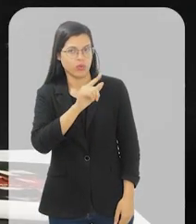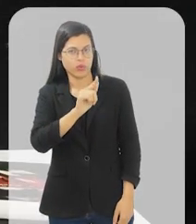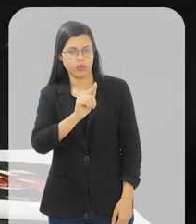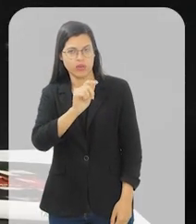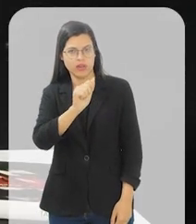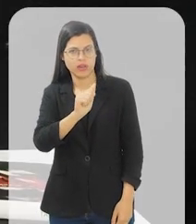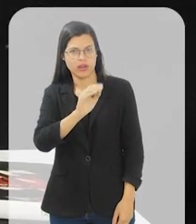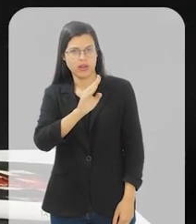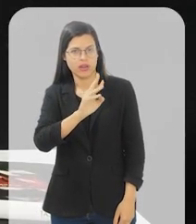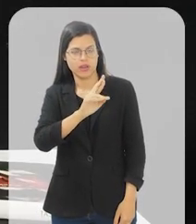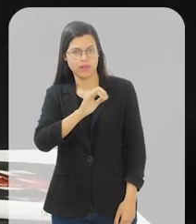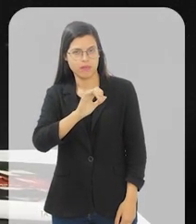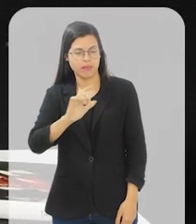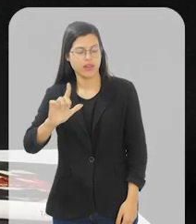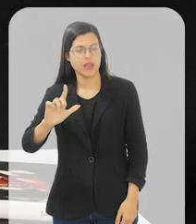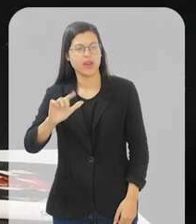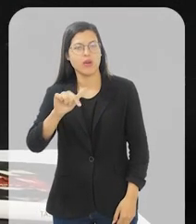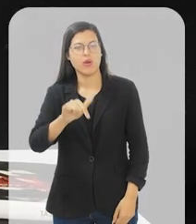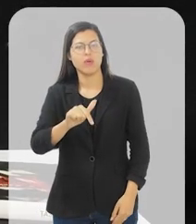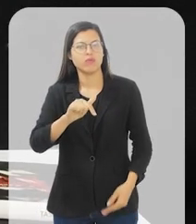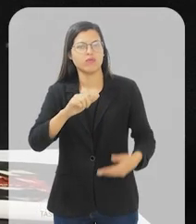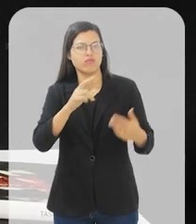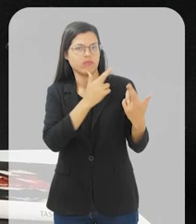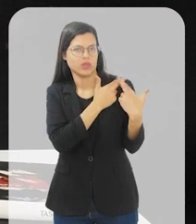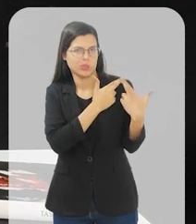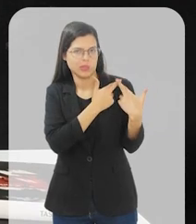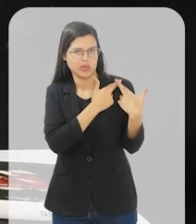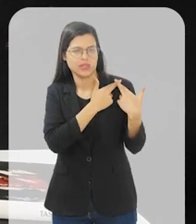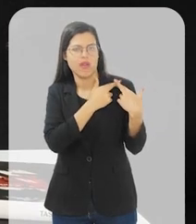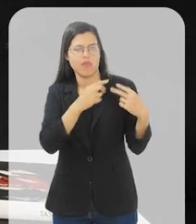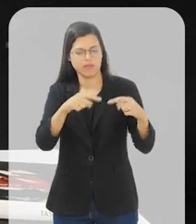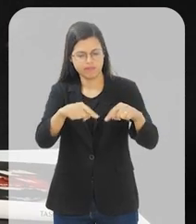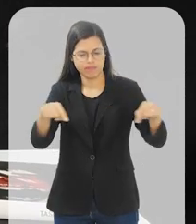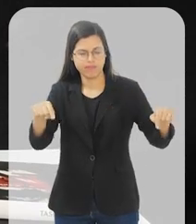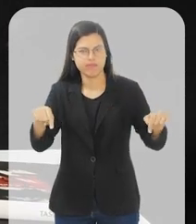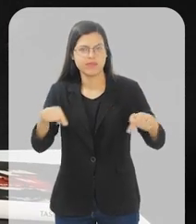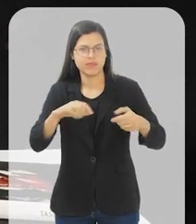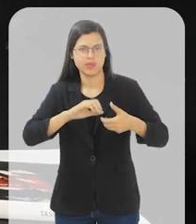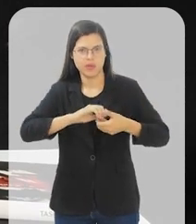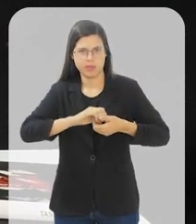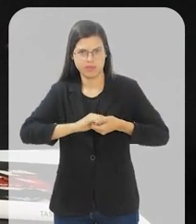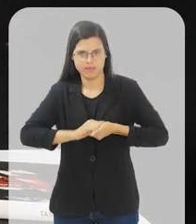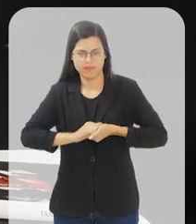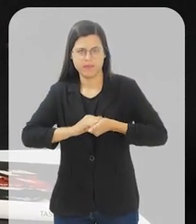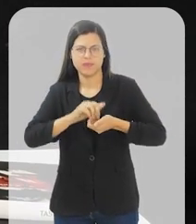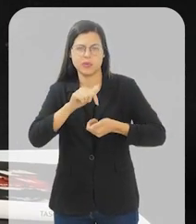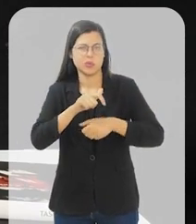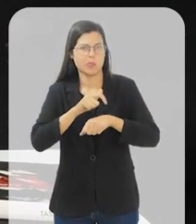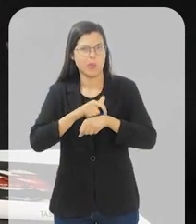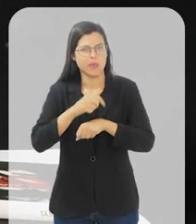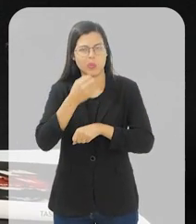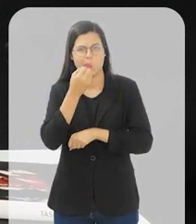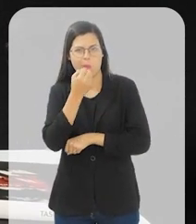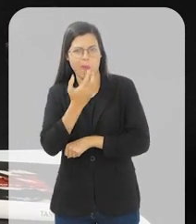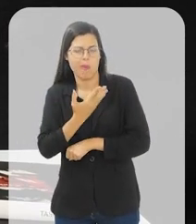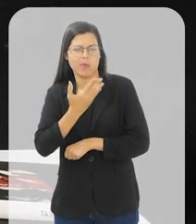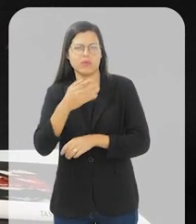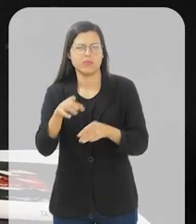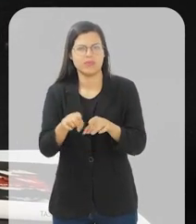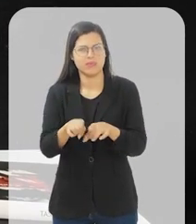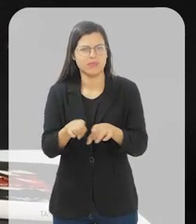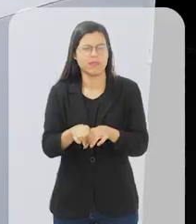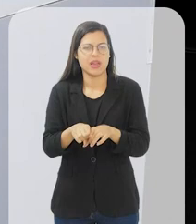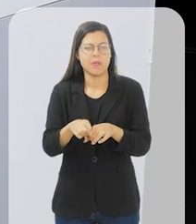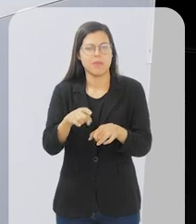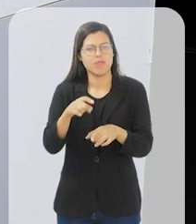foi responsável pela quadra da Unidos do Viradouro, né? Organizava tudo, né? Nos momentos bons e nos momentos ruins, né? Foram muitos anos ali,